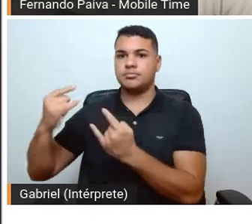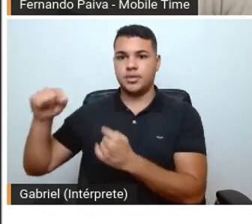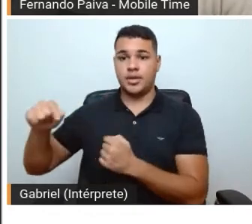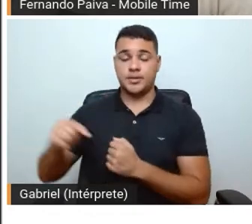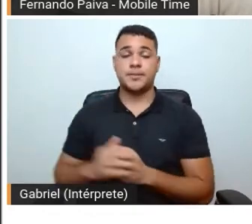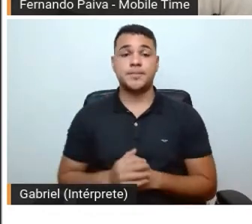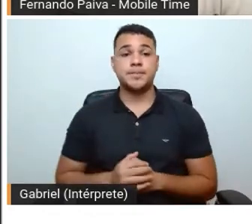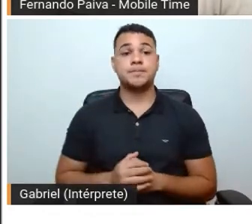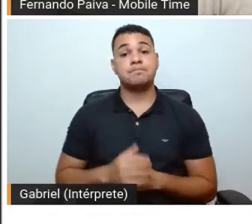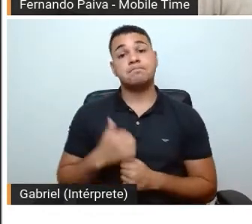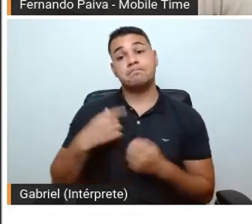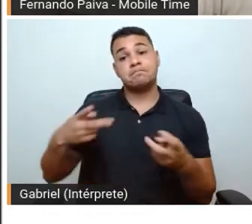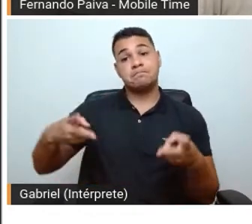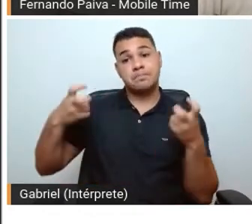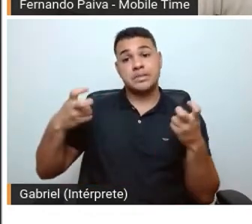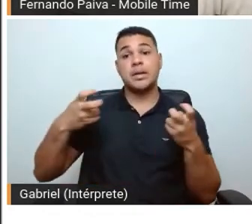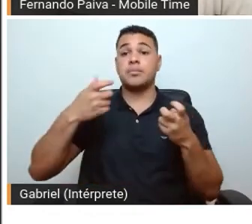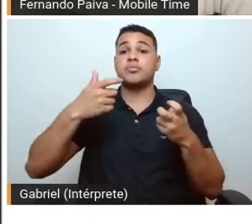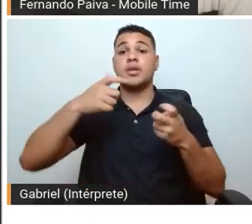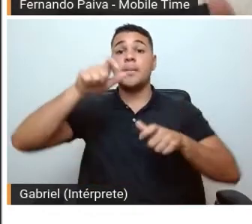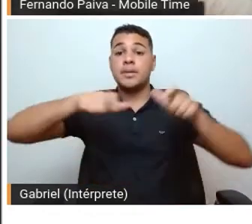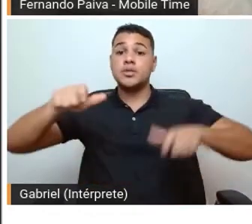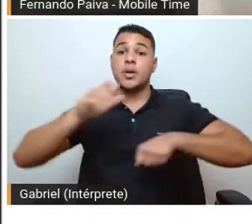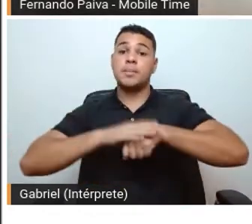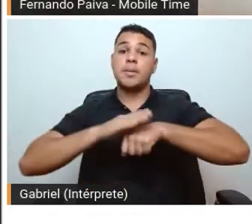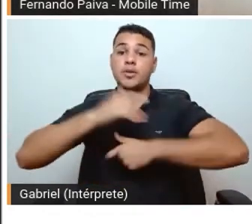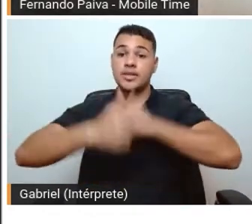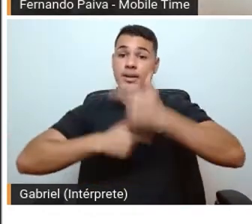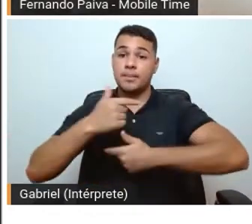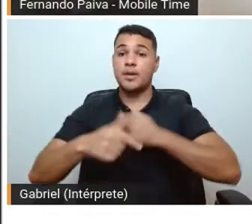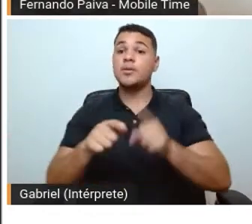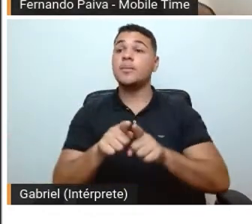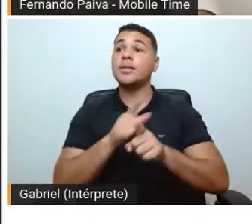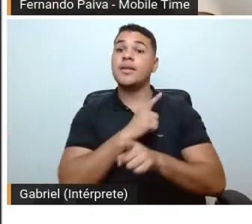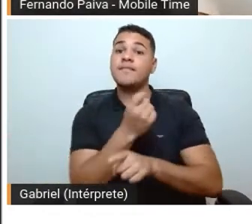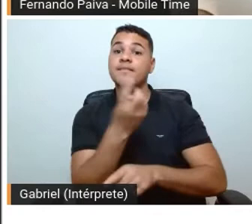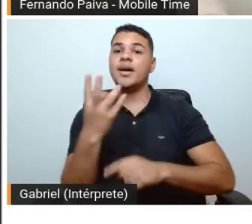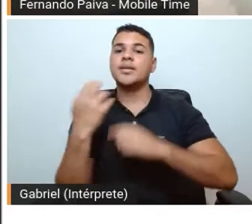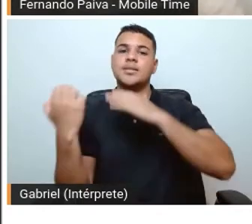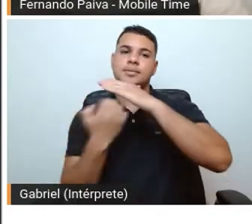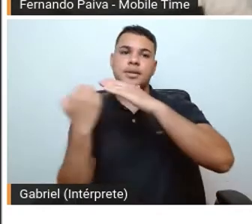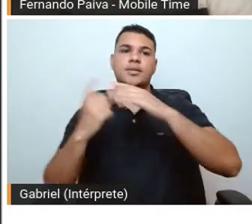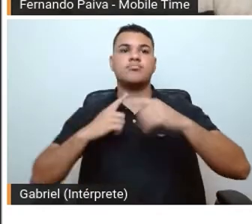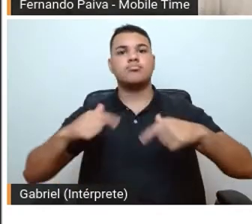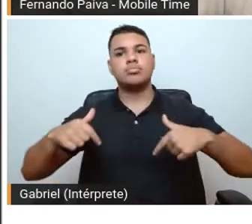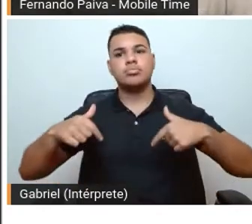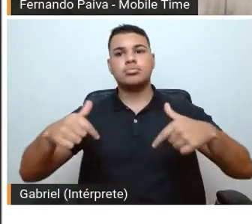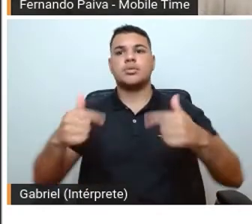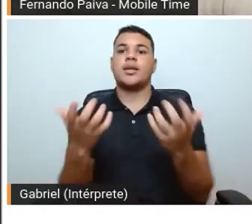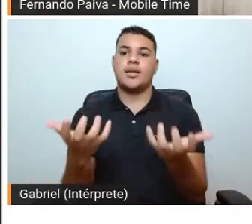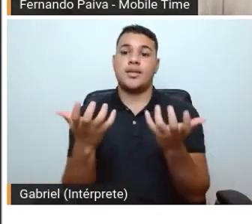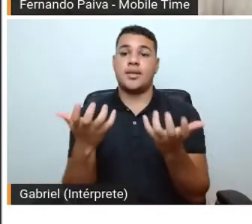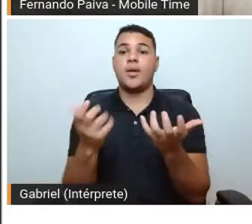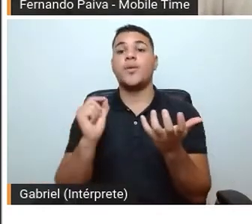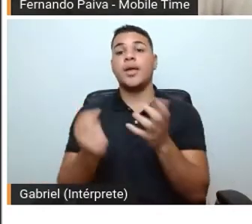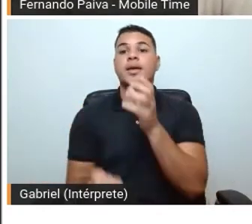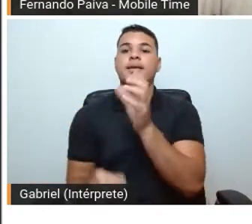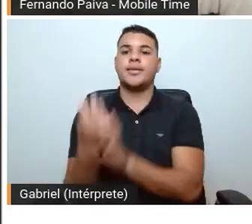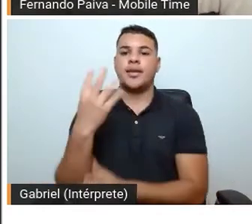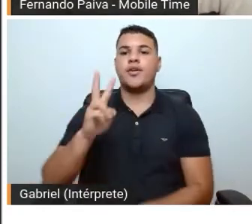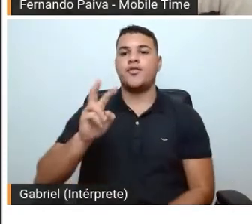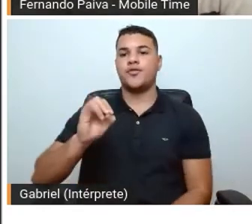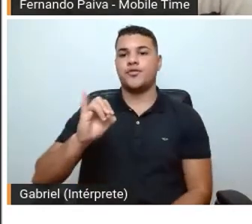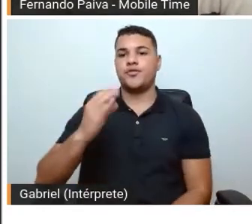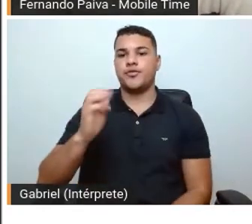do lado de quem produz né tenho visto empresas adquirindo outras é só para ter passar a fazer Bodyboard